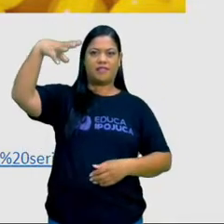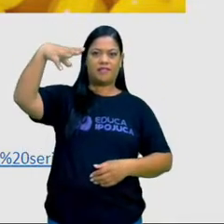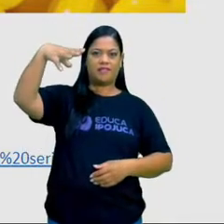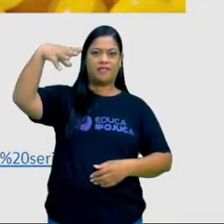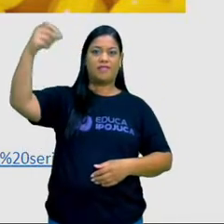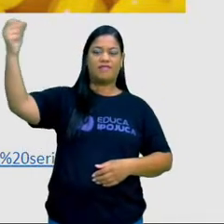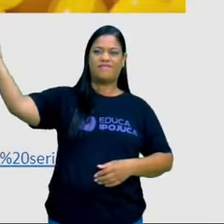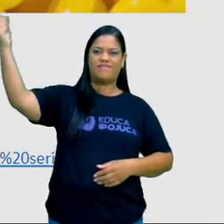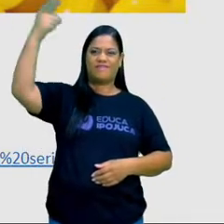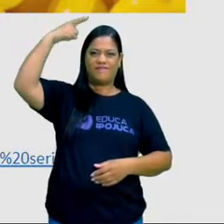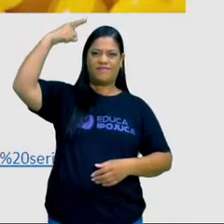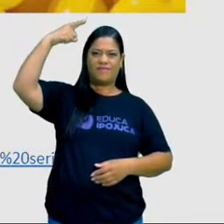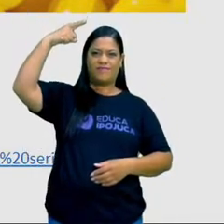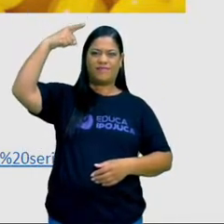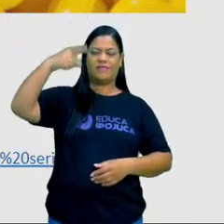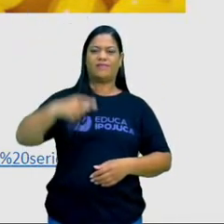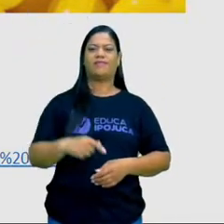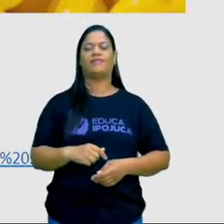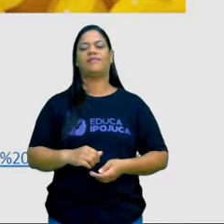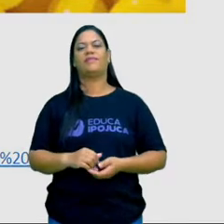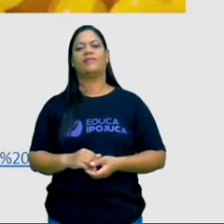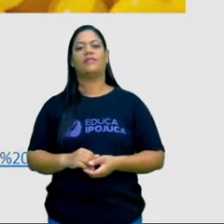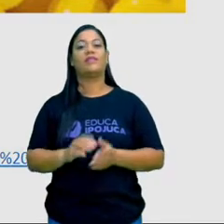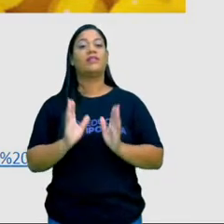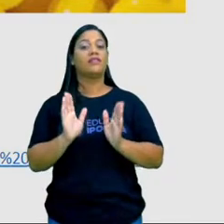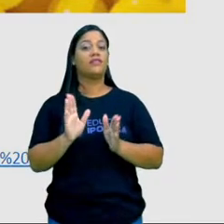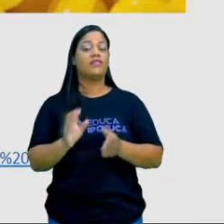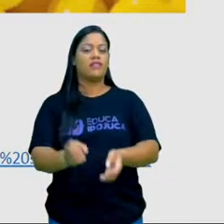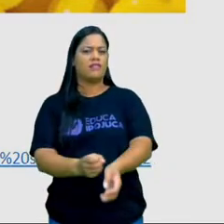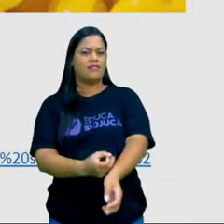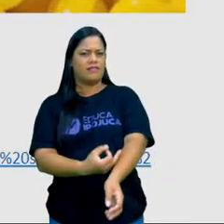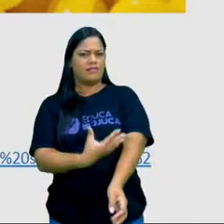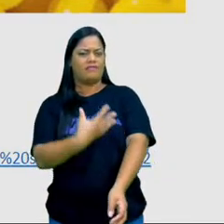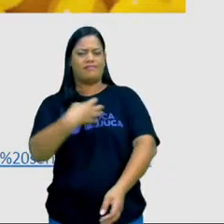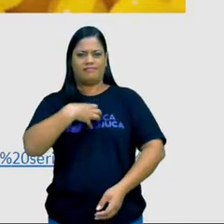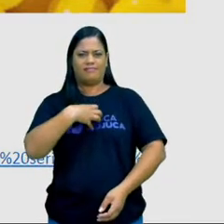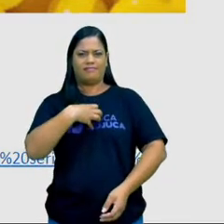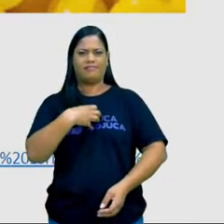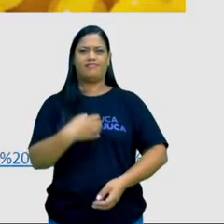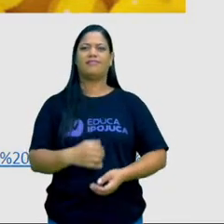verão e chinês. Já na associação